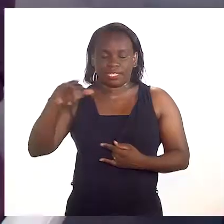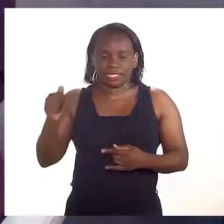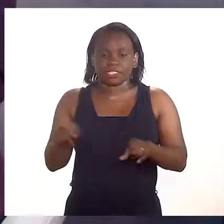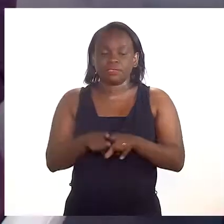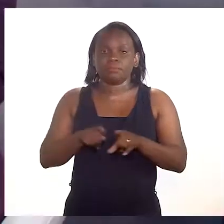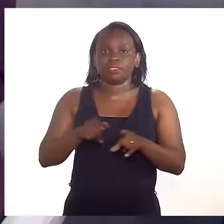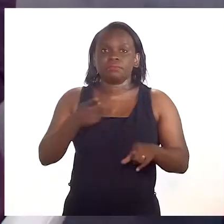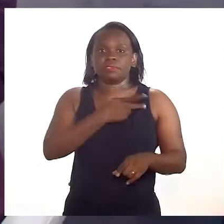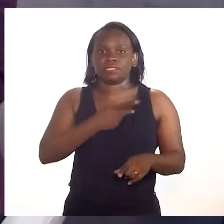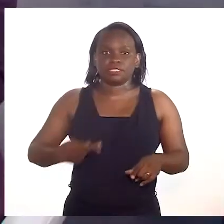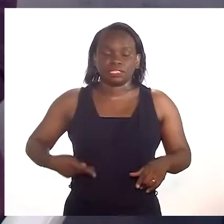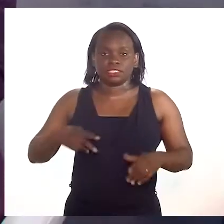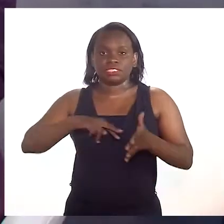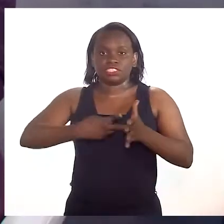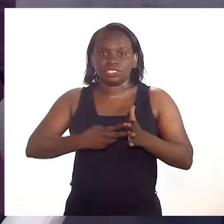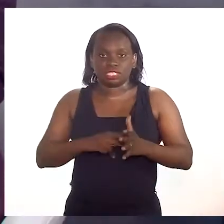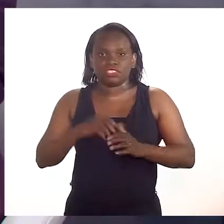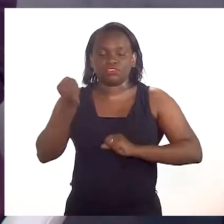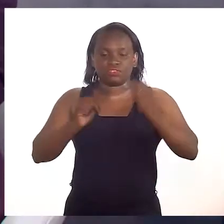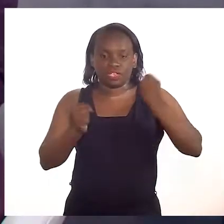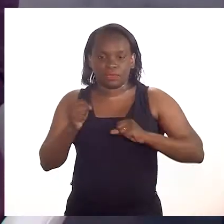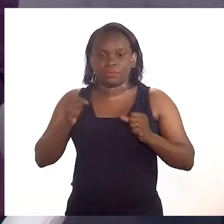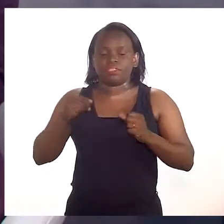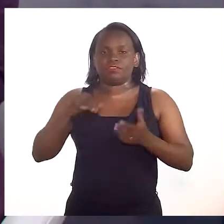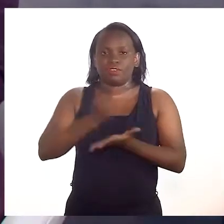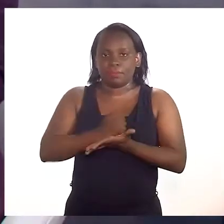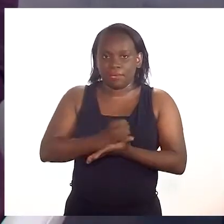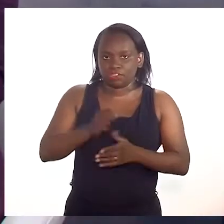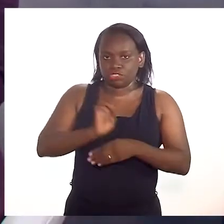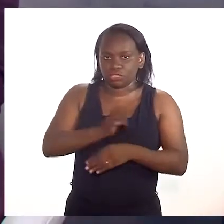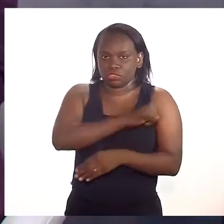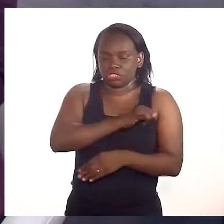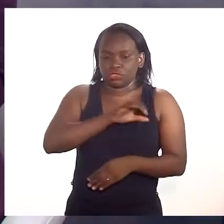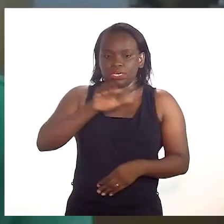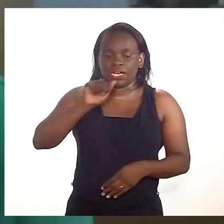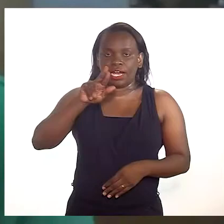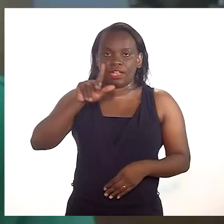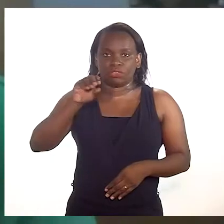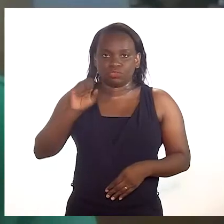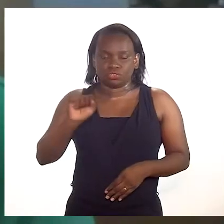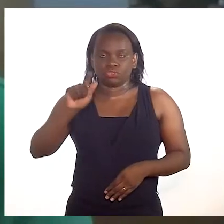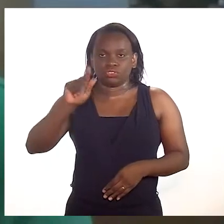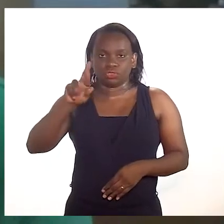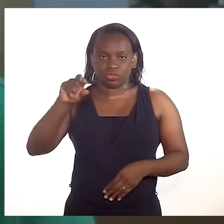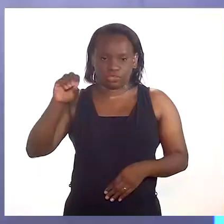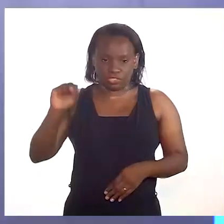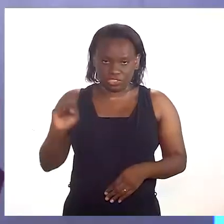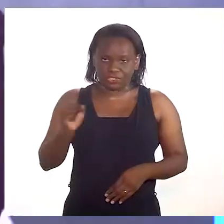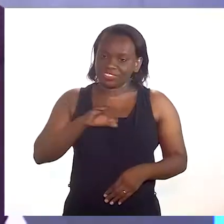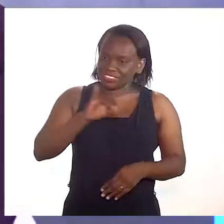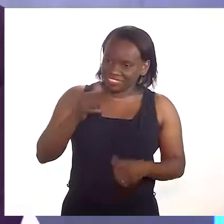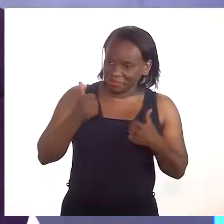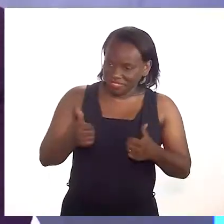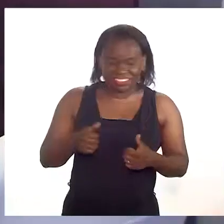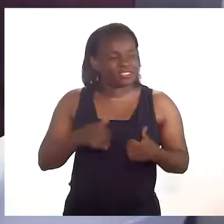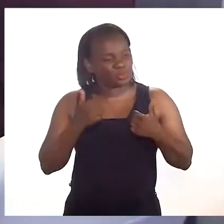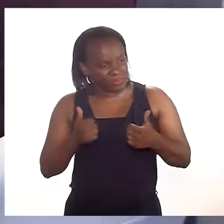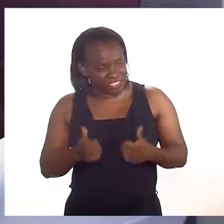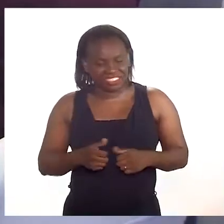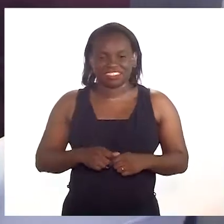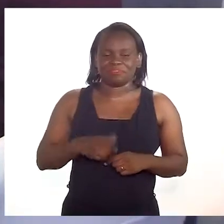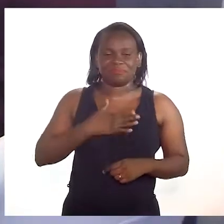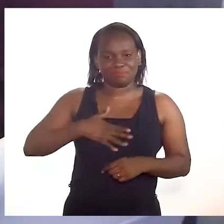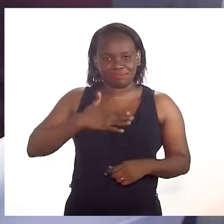presidente do Sindicato das Indústrias de Produtos Farmacêuticos do Estado do Rio, Carlos Fernando Gross. Olá, tudo bem? Tudo